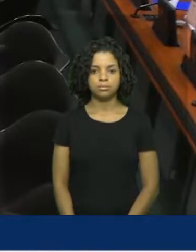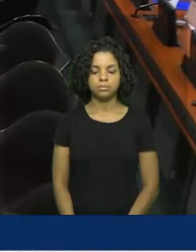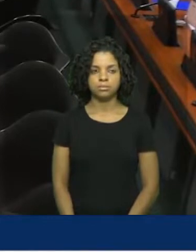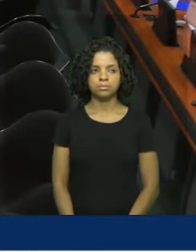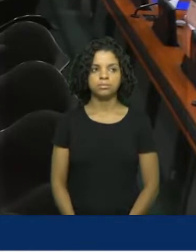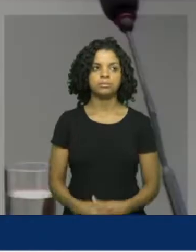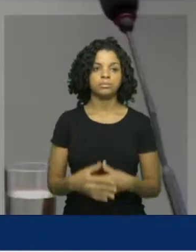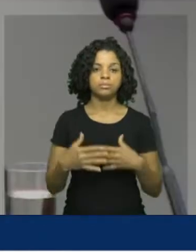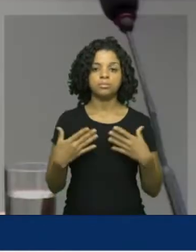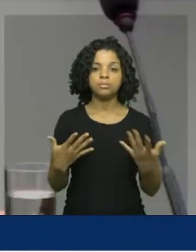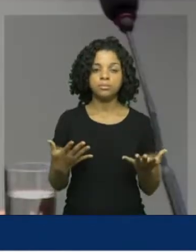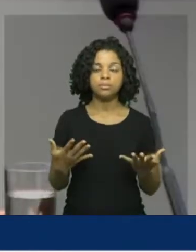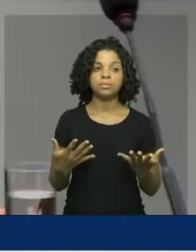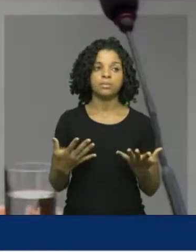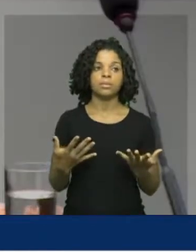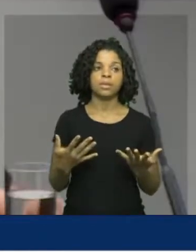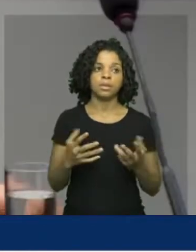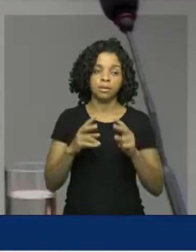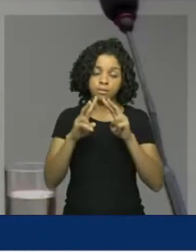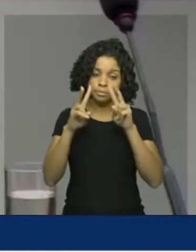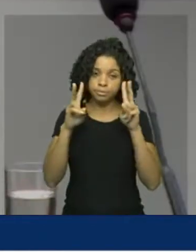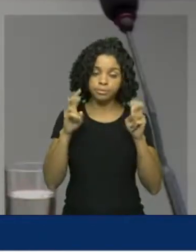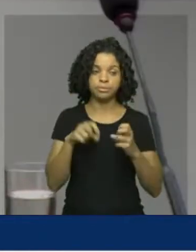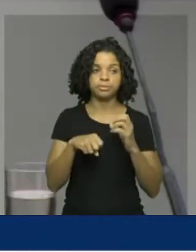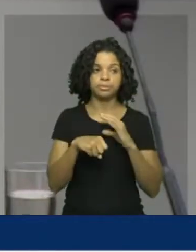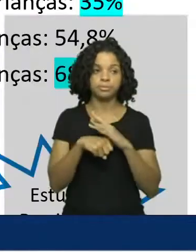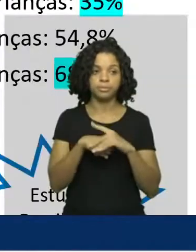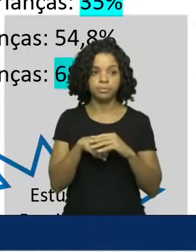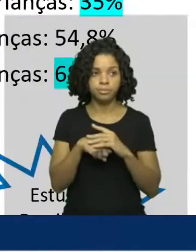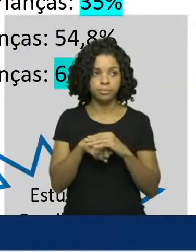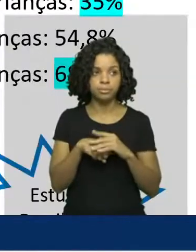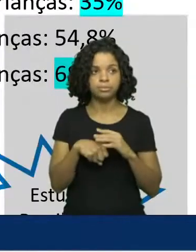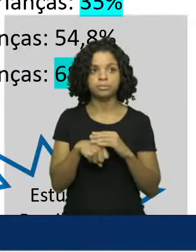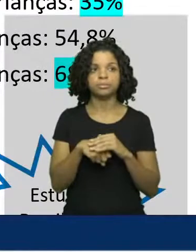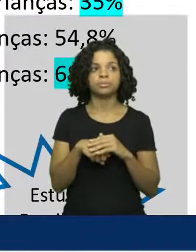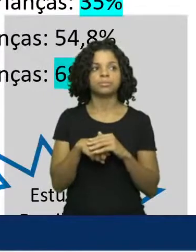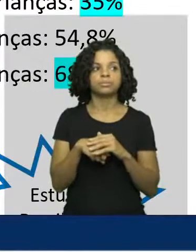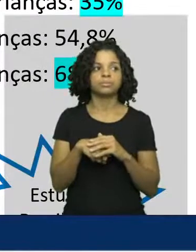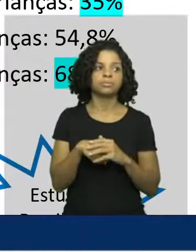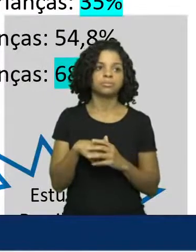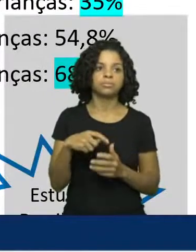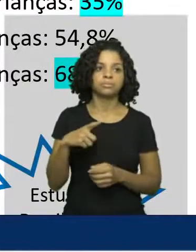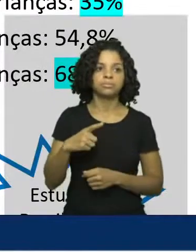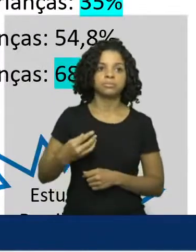a hipermobilidade no Brasil está presente em